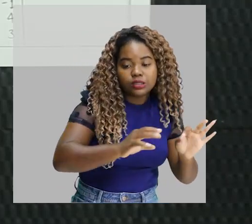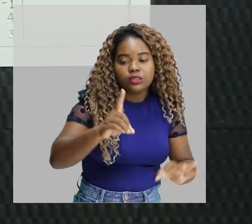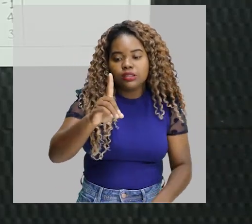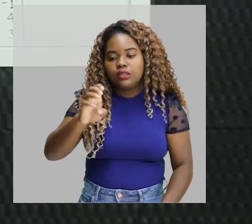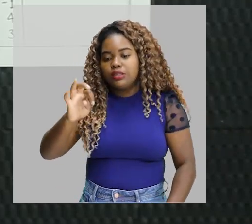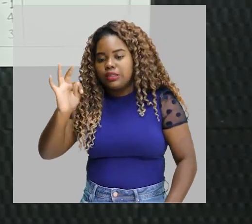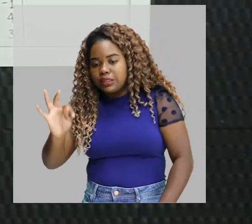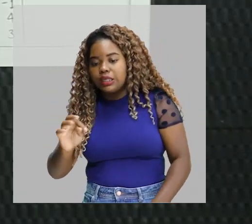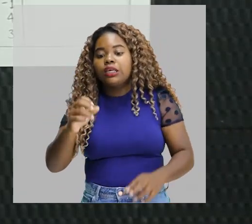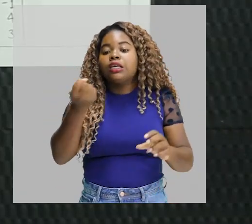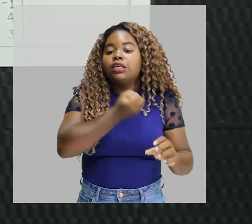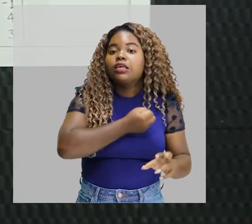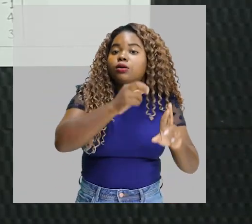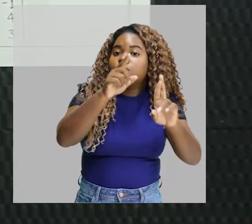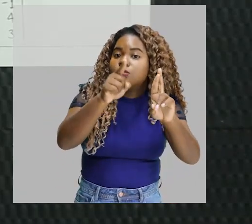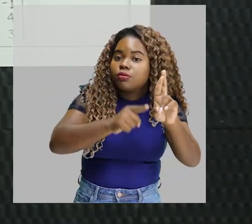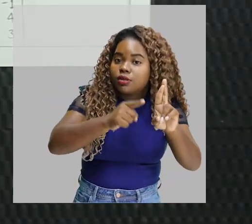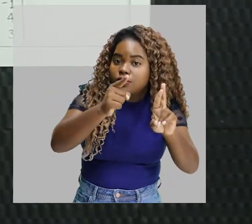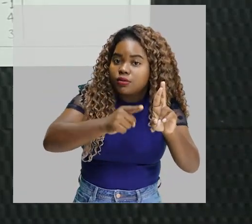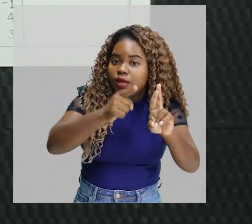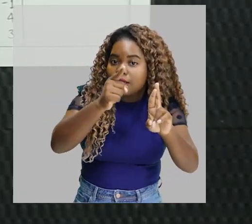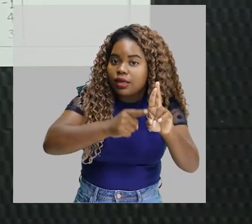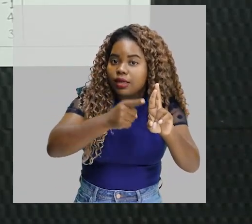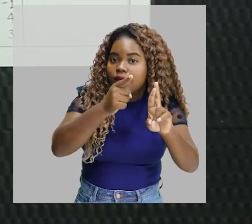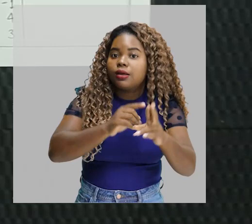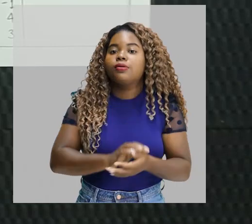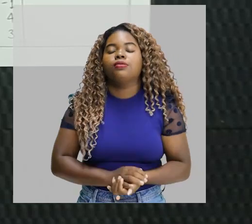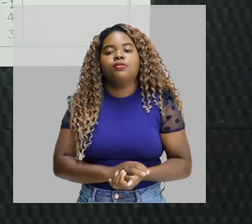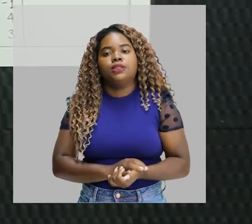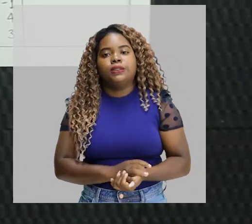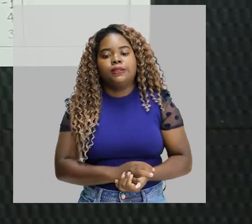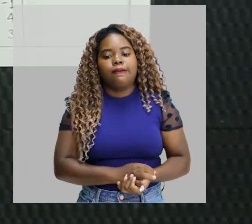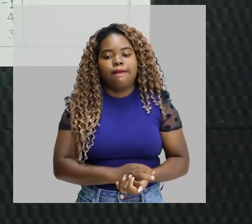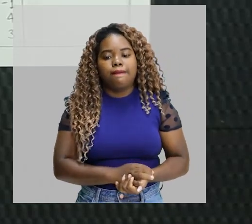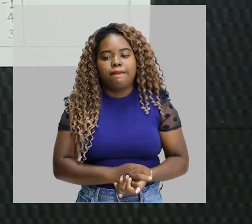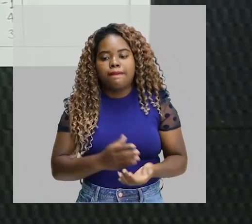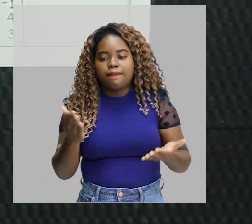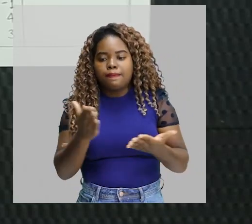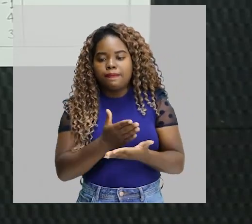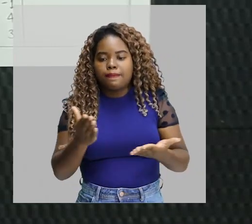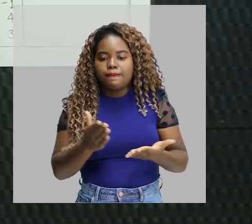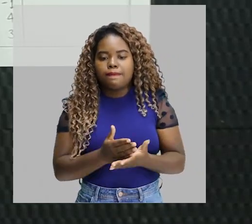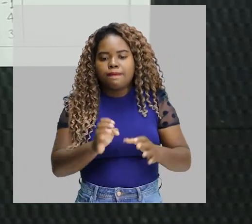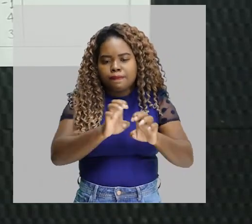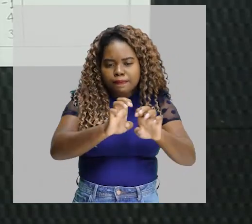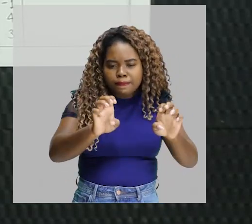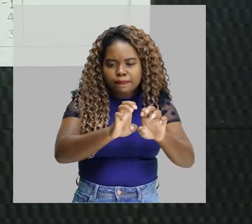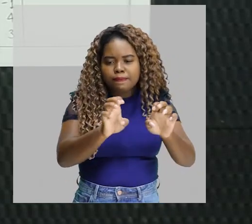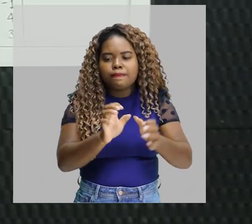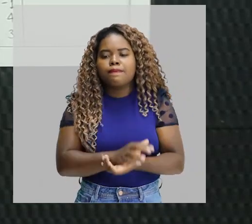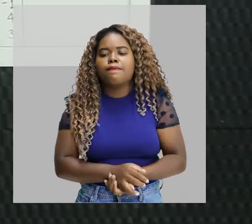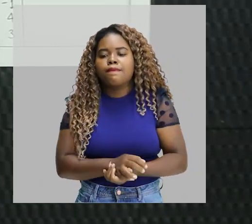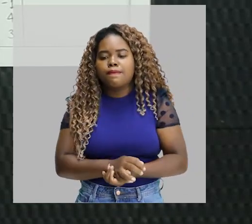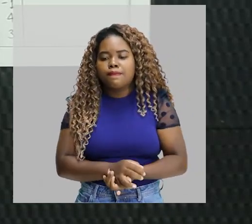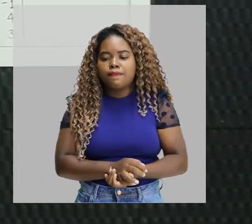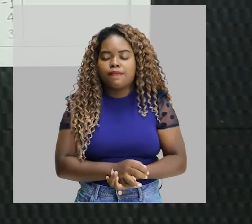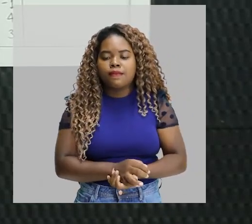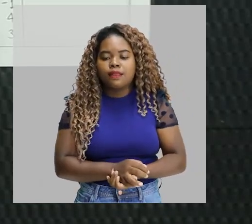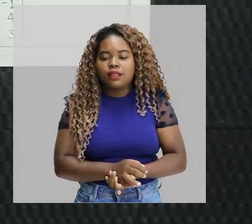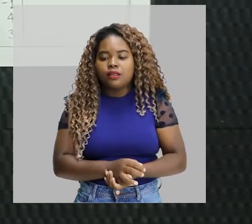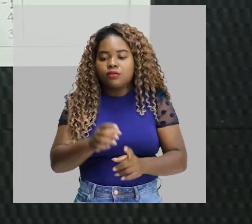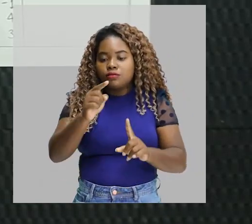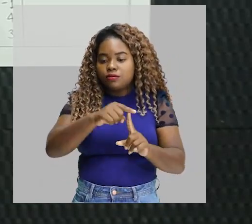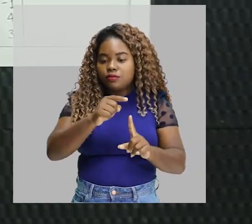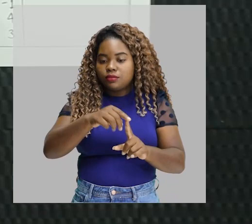real né obtido fazendo algumas operações com os elementos da Matriz tá de uma matriz específica